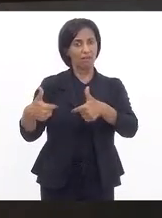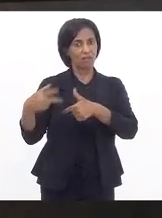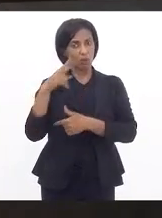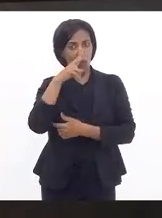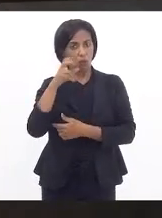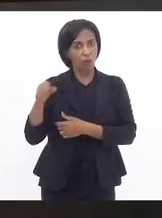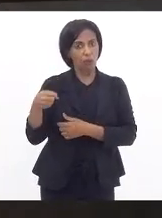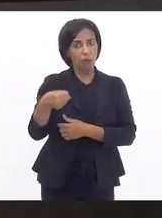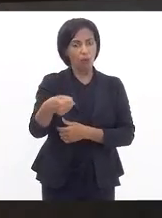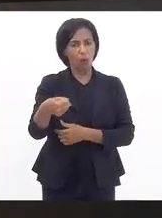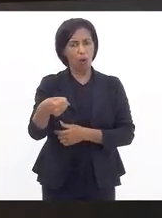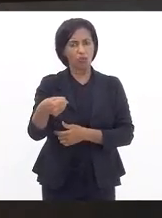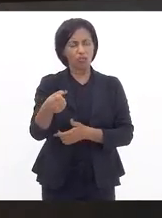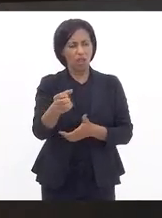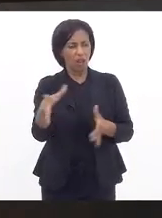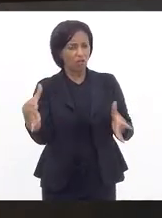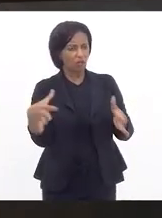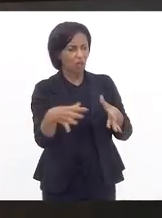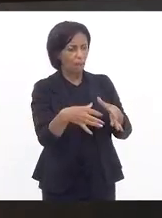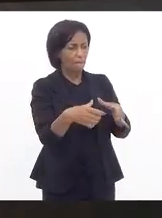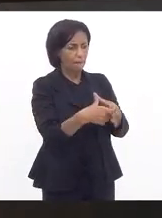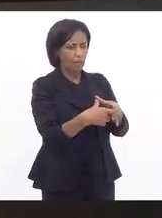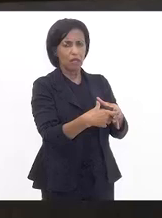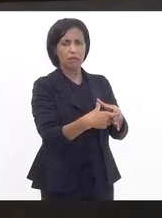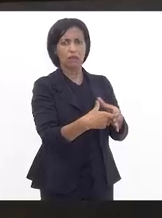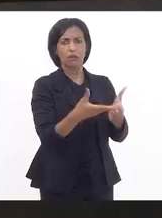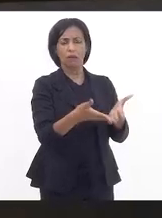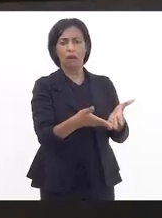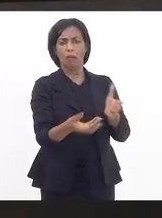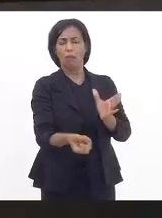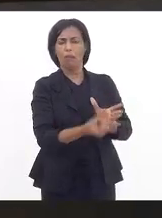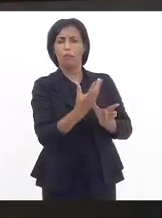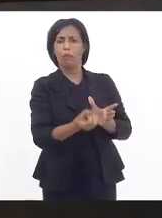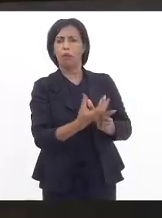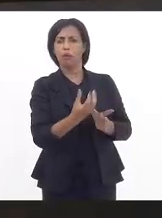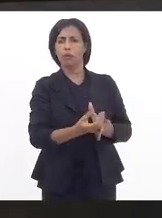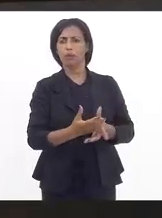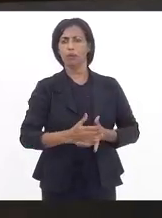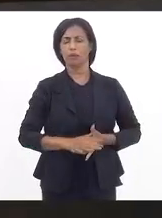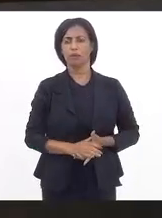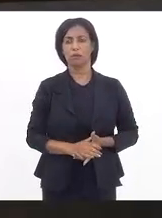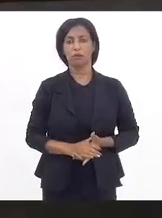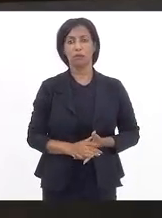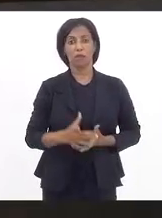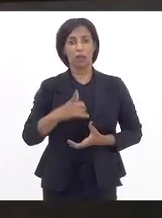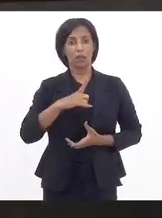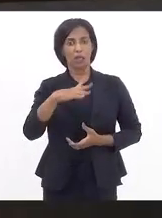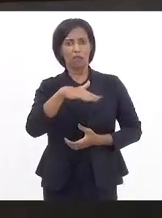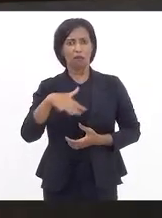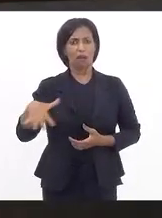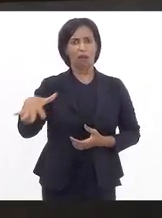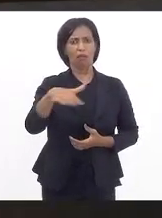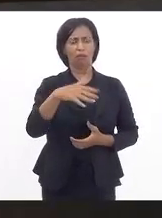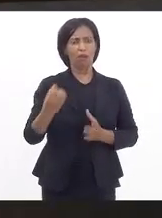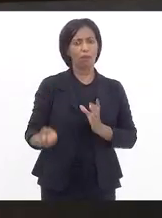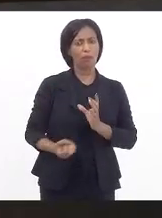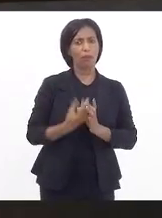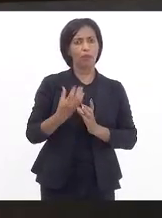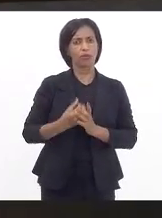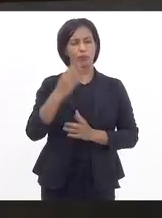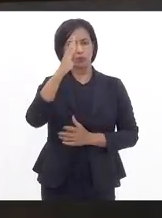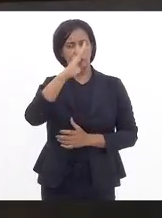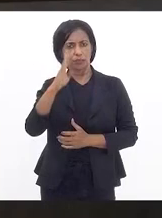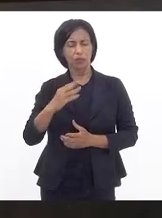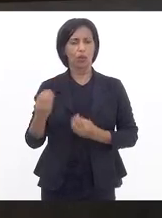potente Ela não fica circunscrita por exemplo a produção de cadeias produtivas no Brasil